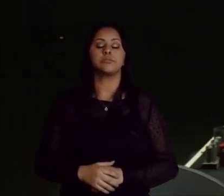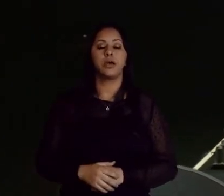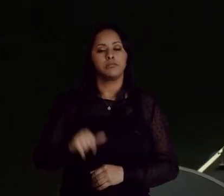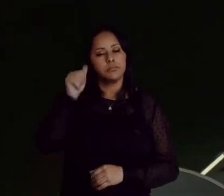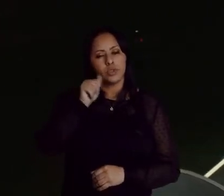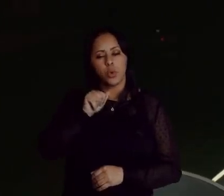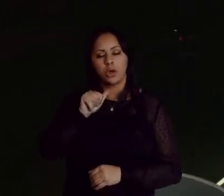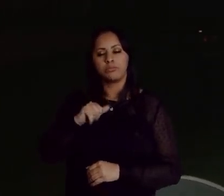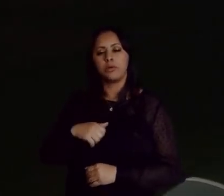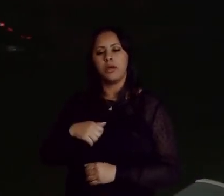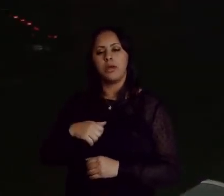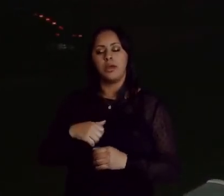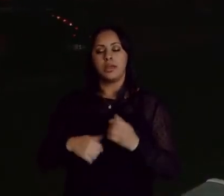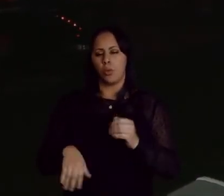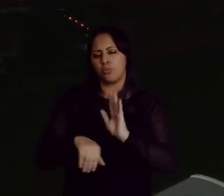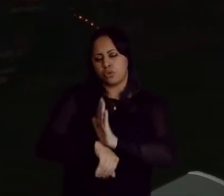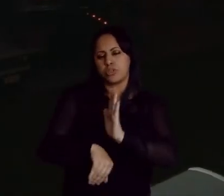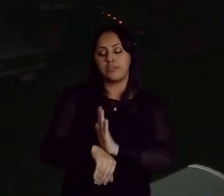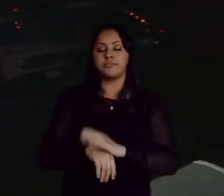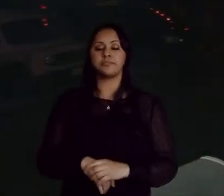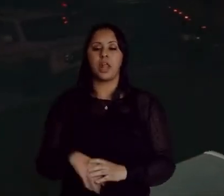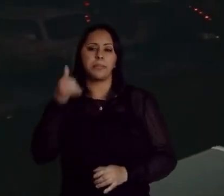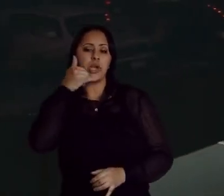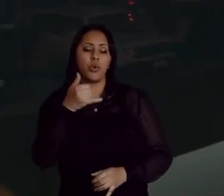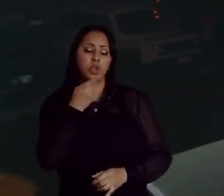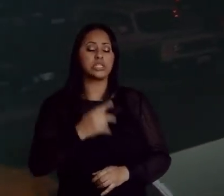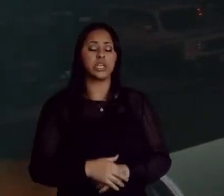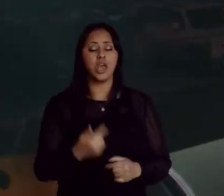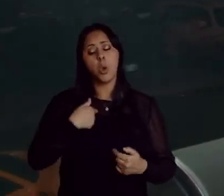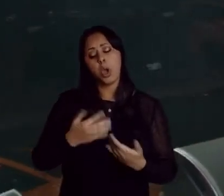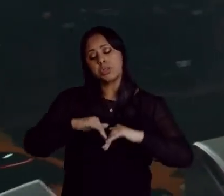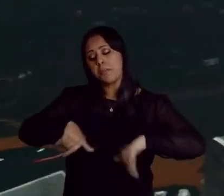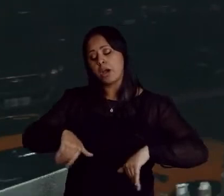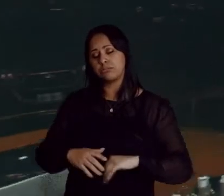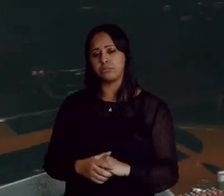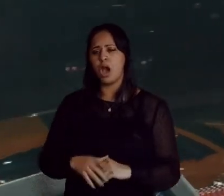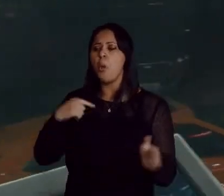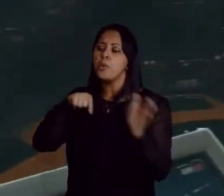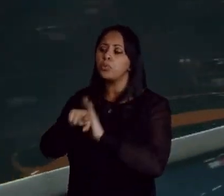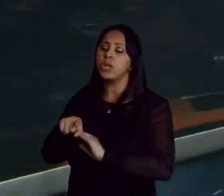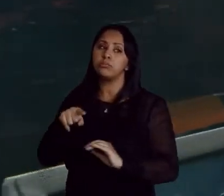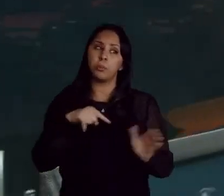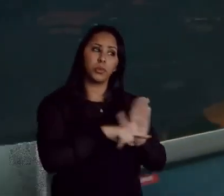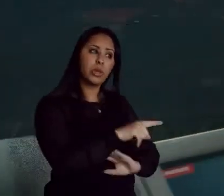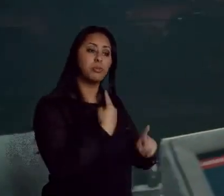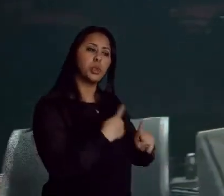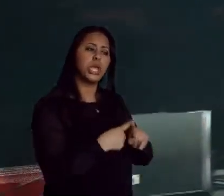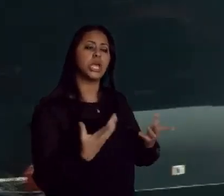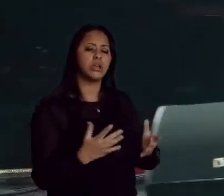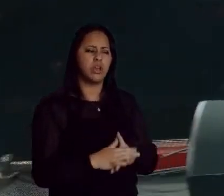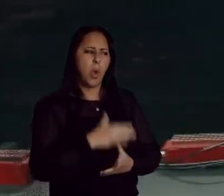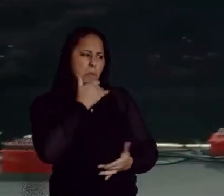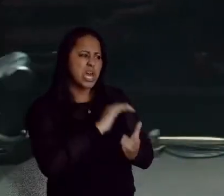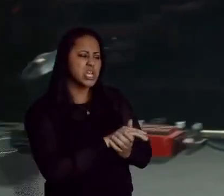eu achei tão bonitinha, ela me ligou e disse assim: sabe, eu quero separar. Eu falei: por quê, minha querida? Ele é um